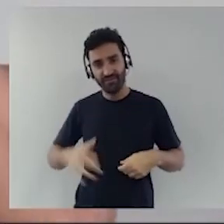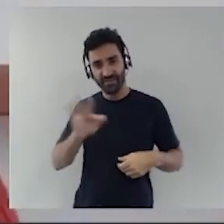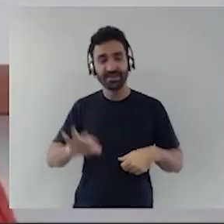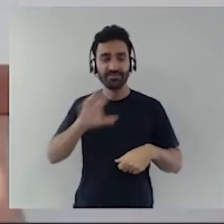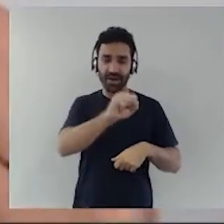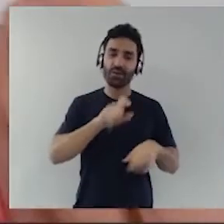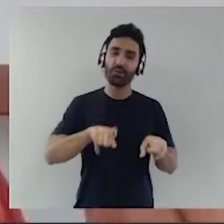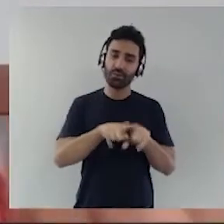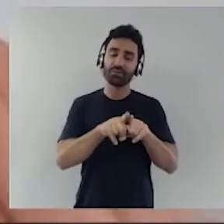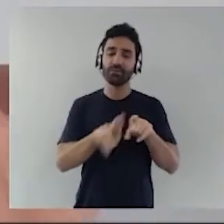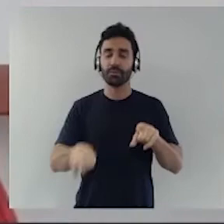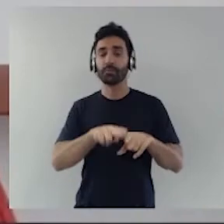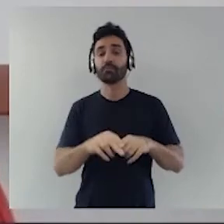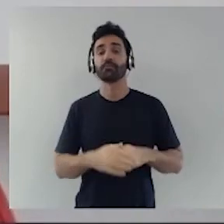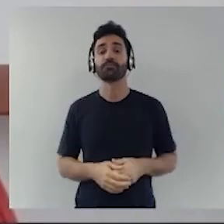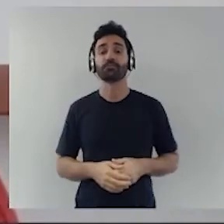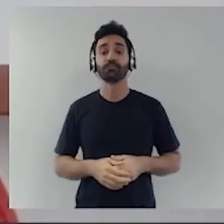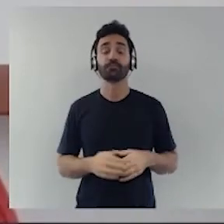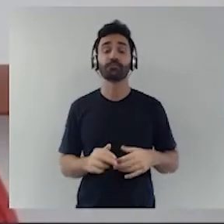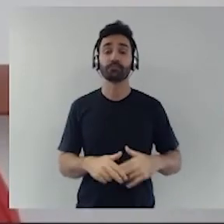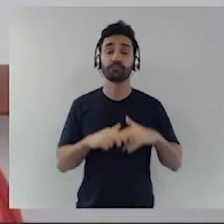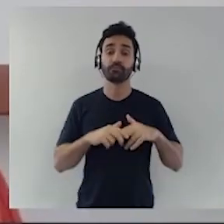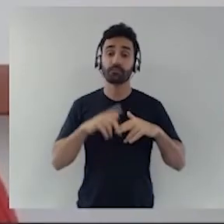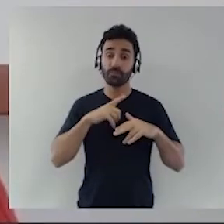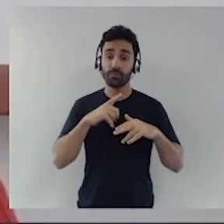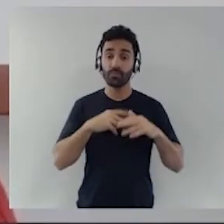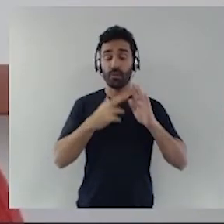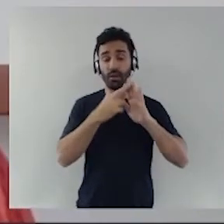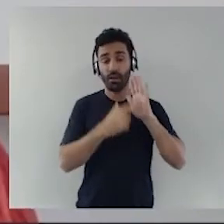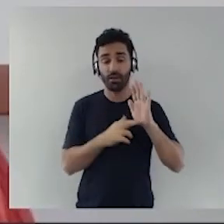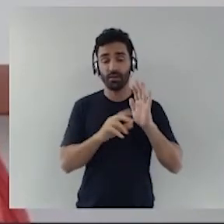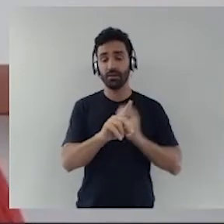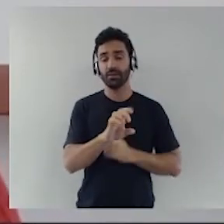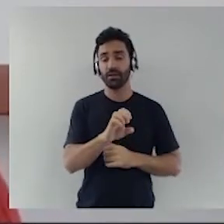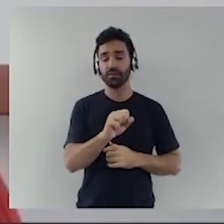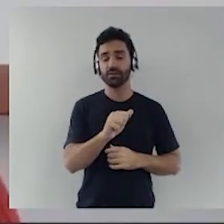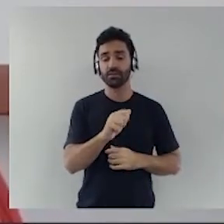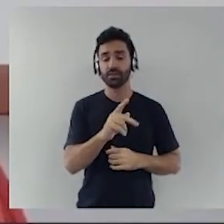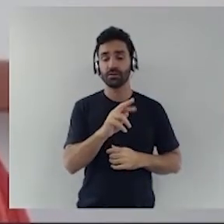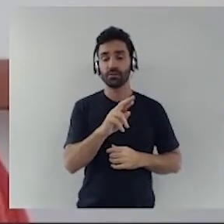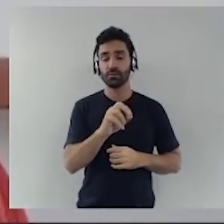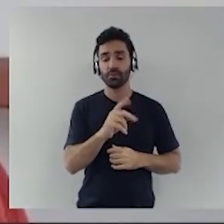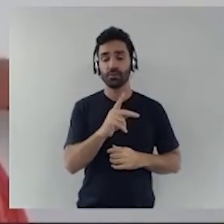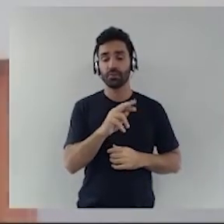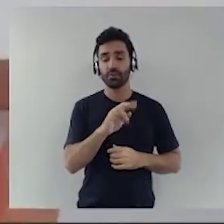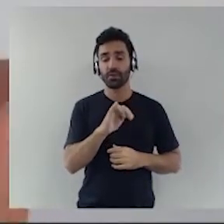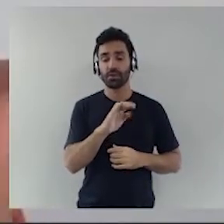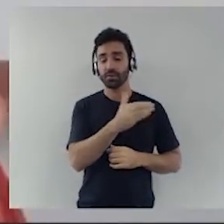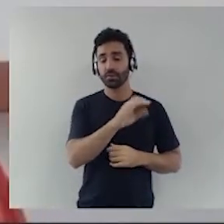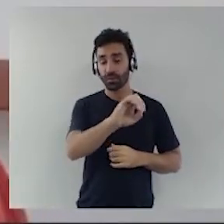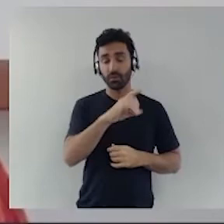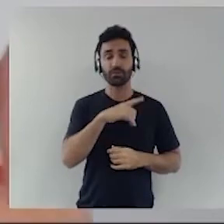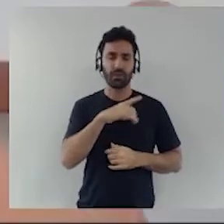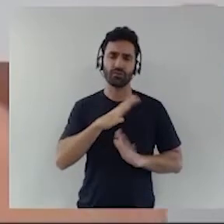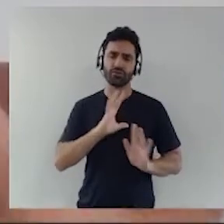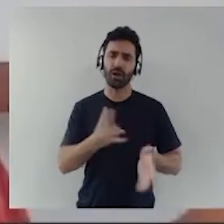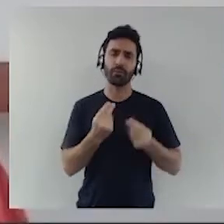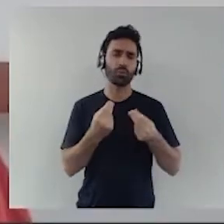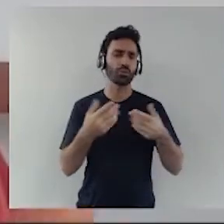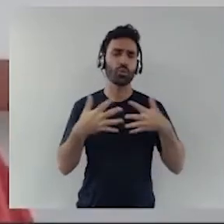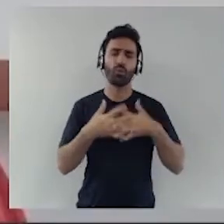as lógicas da requisição e desapropriação e por que tanto conflito ouvir nesses últimos meses